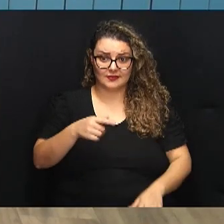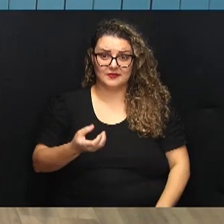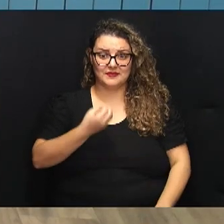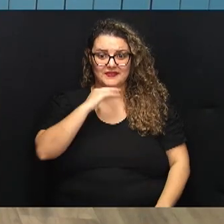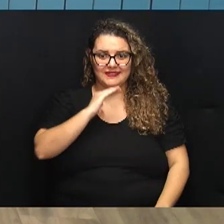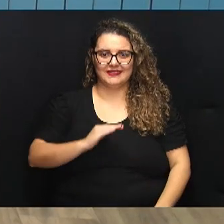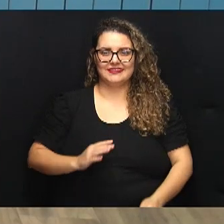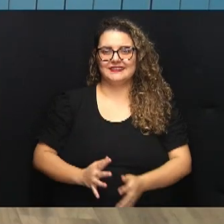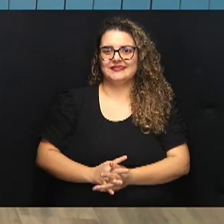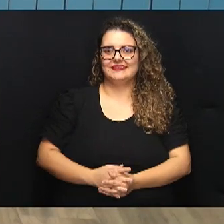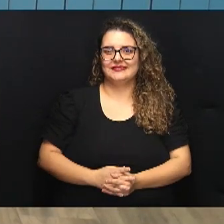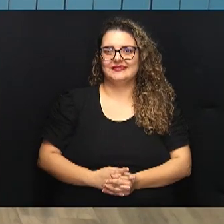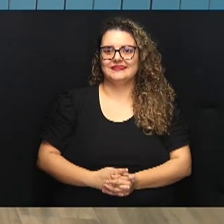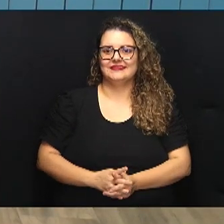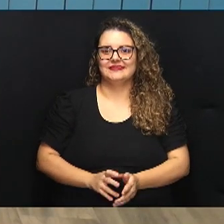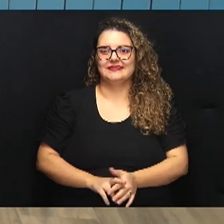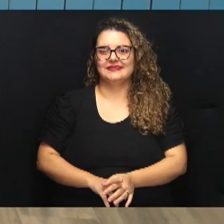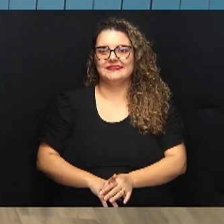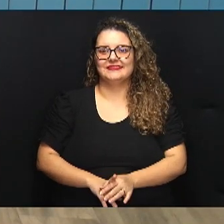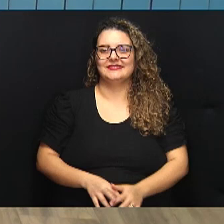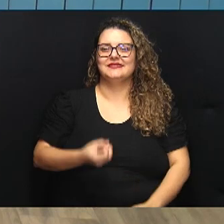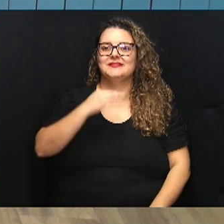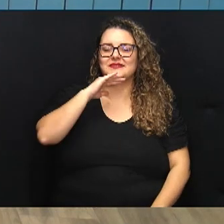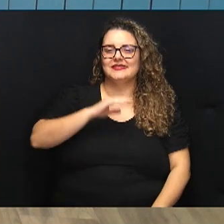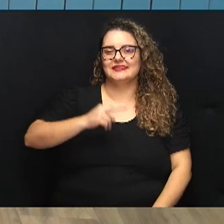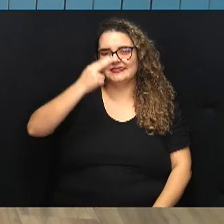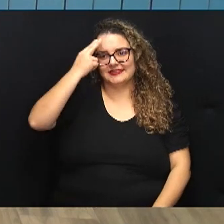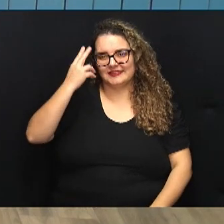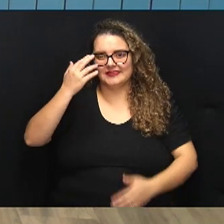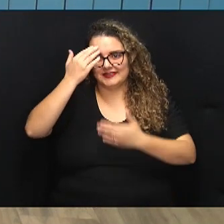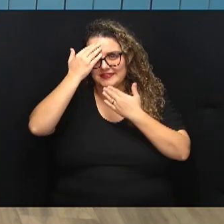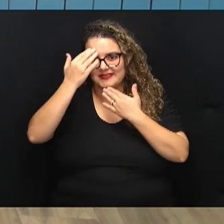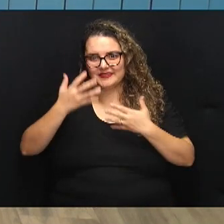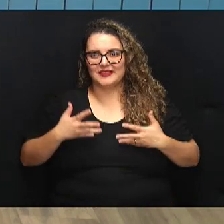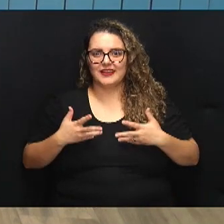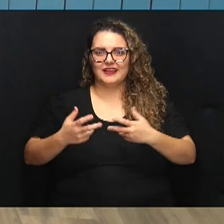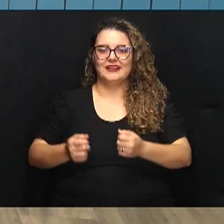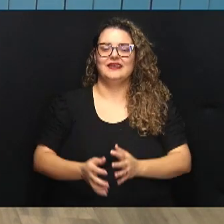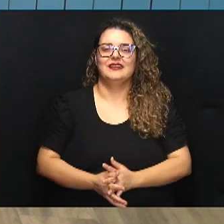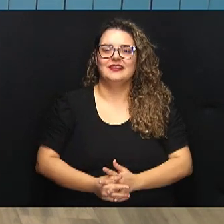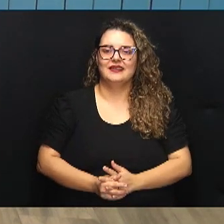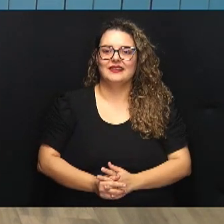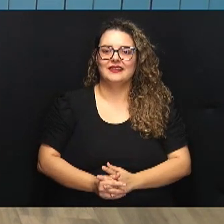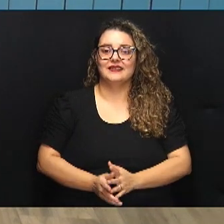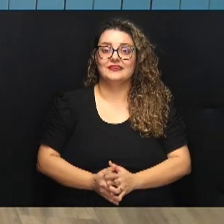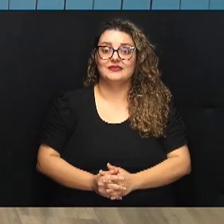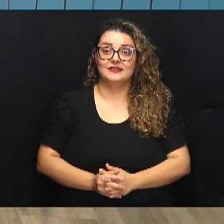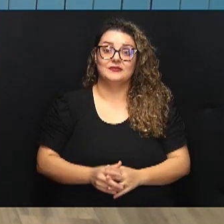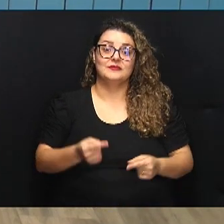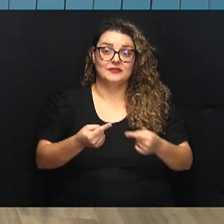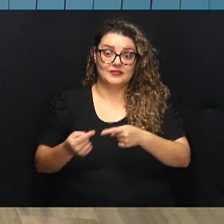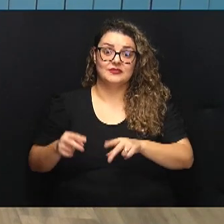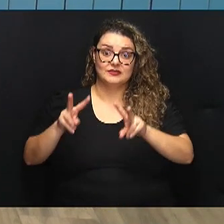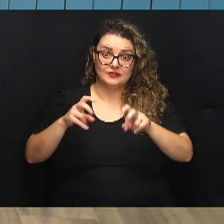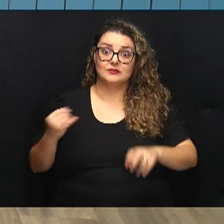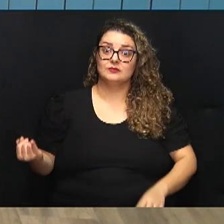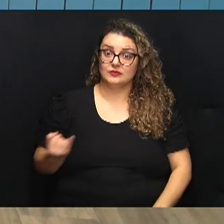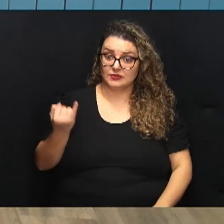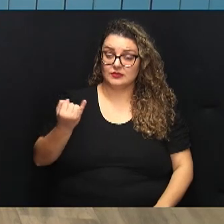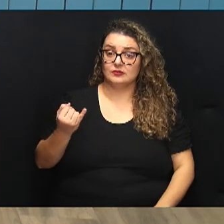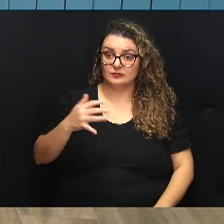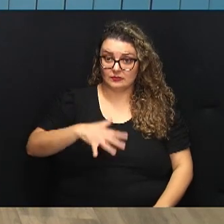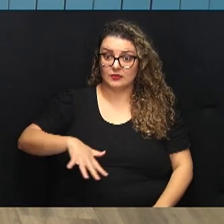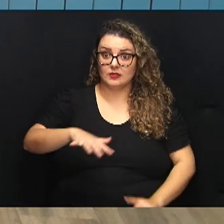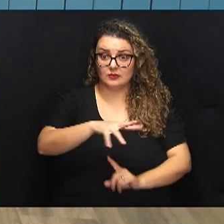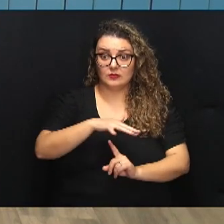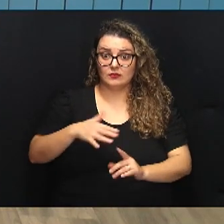tarde. Boa tarde, Gabriel. Obrigada pelo convite para discutir esse assunto tão importante para a área